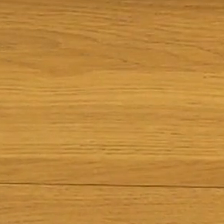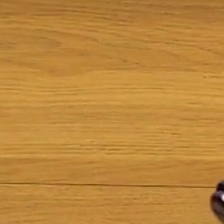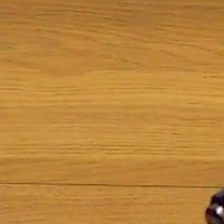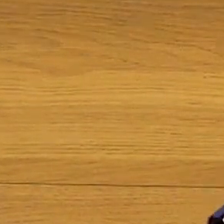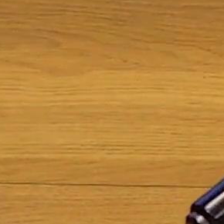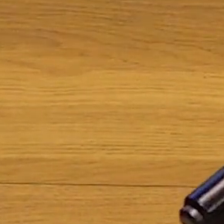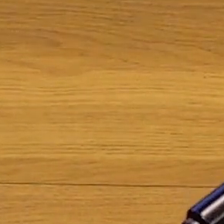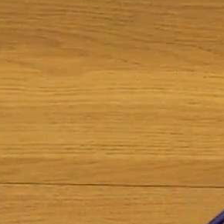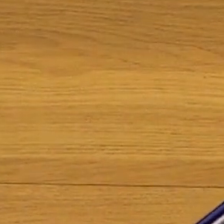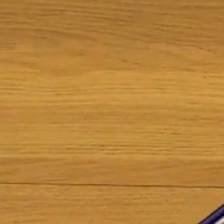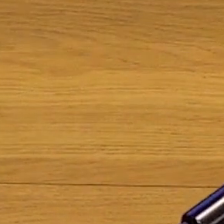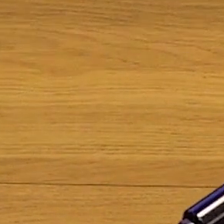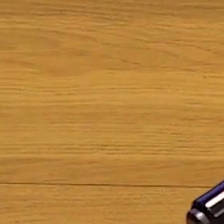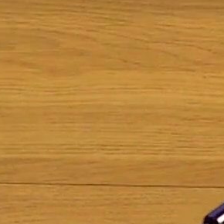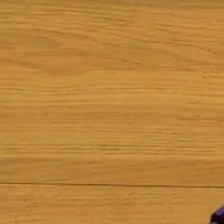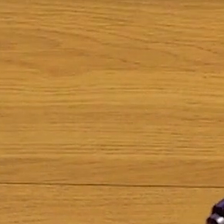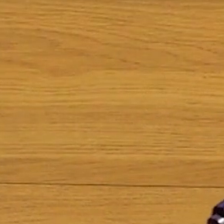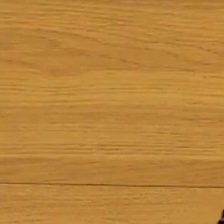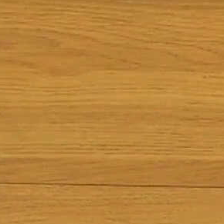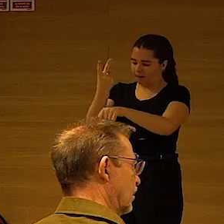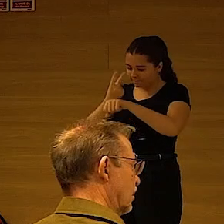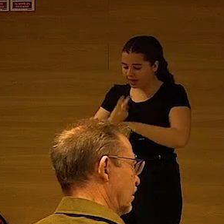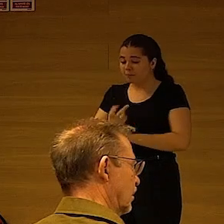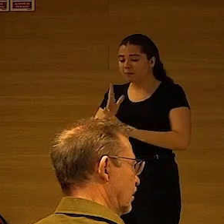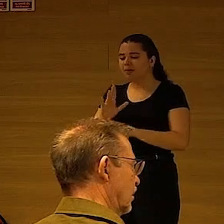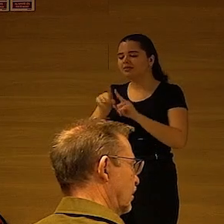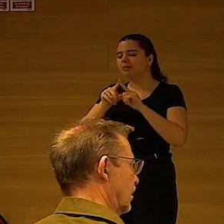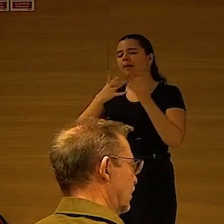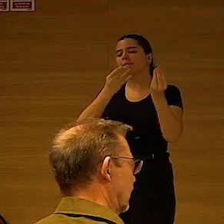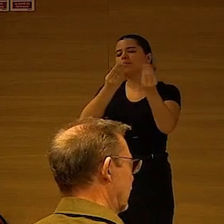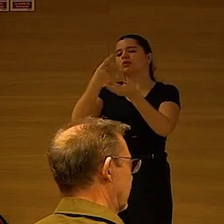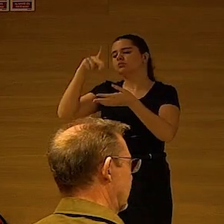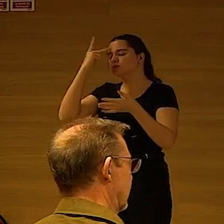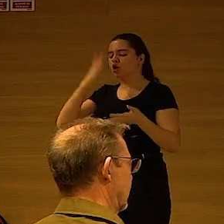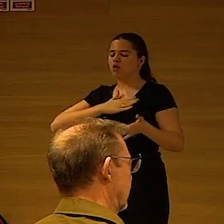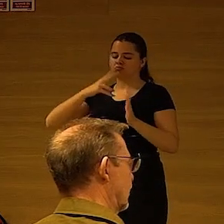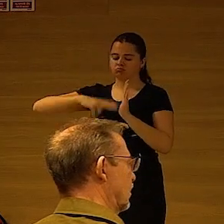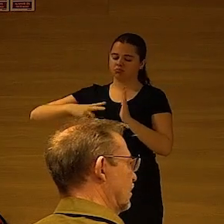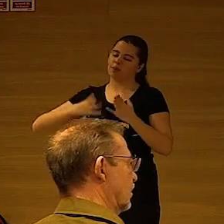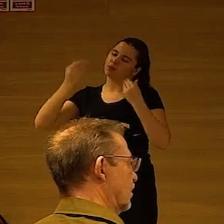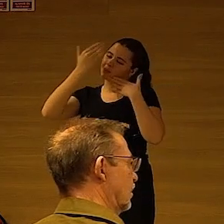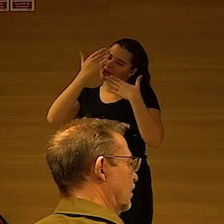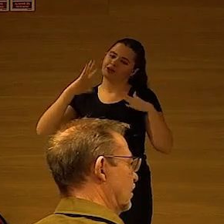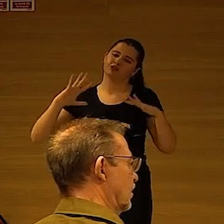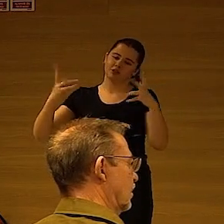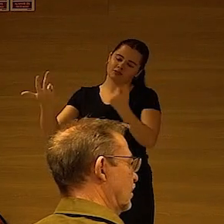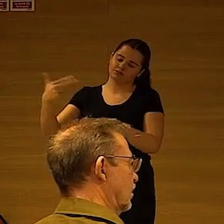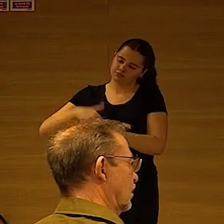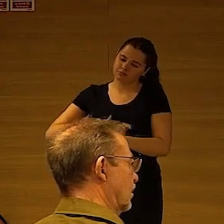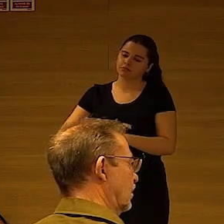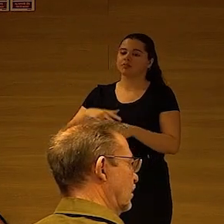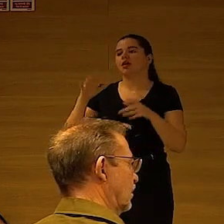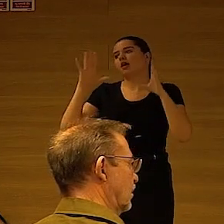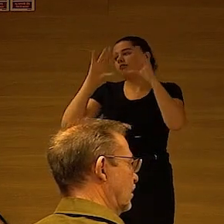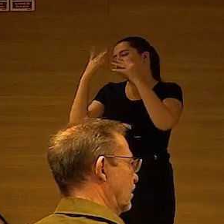Nessa troca. Que venham prêmios, mas que venham muitos leitores, acima de tudo. E obrigada a todos os presentes. A noite